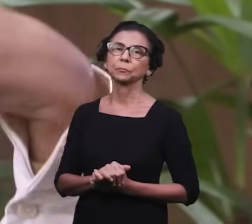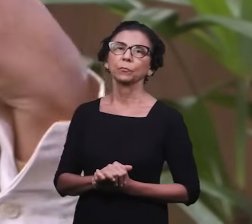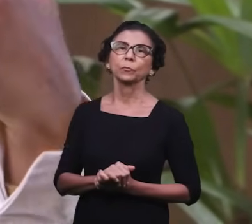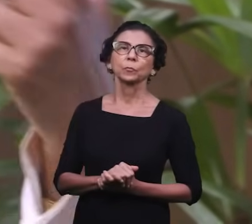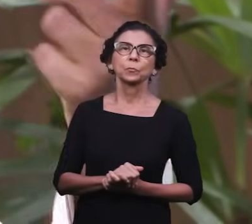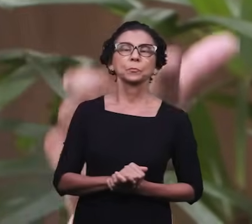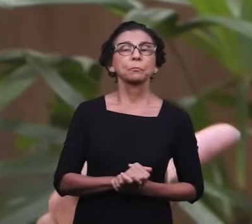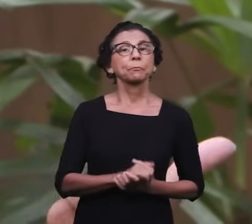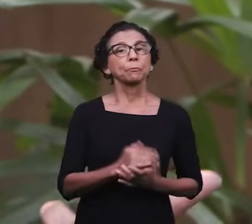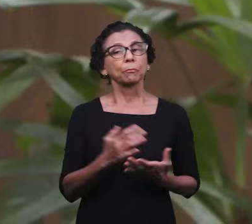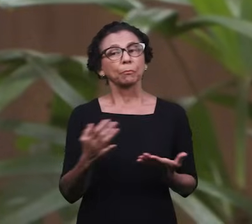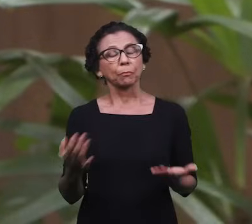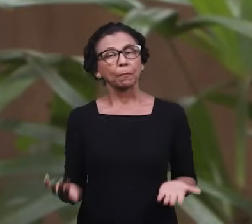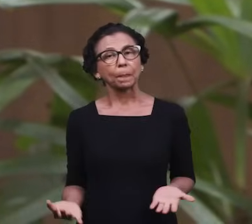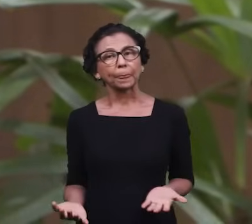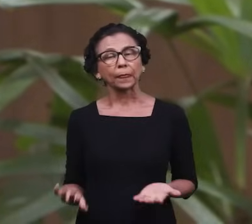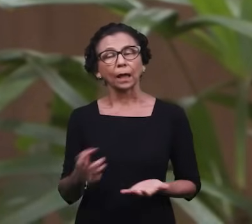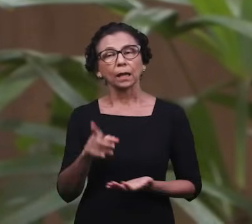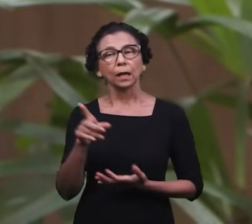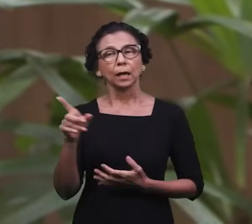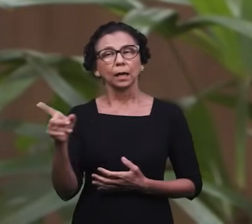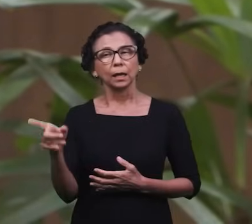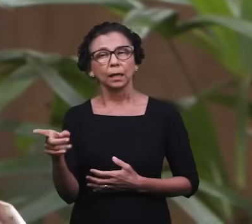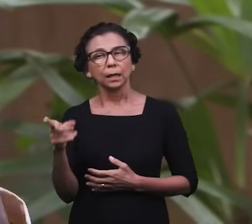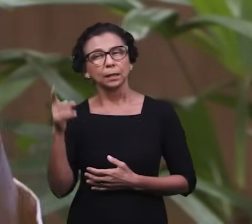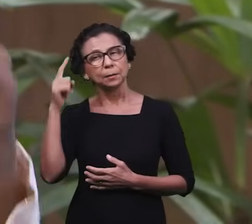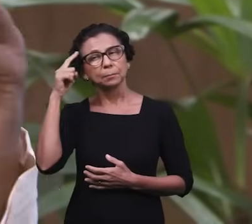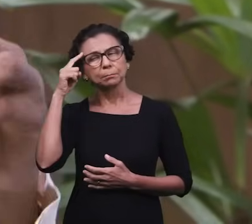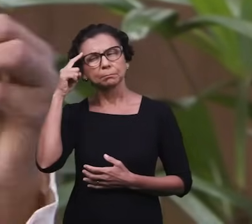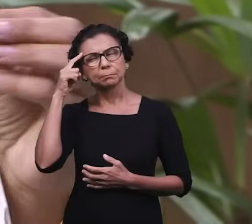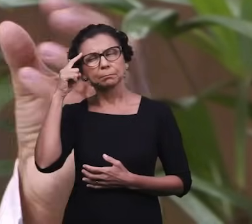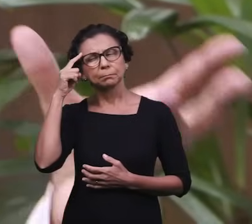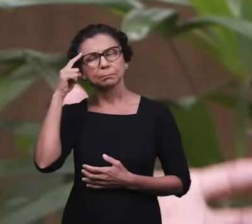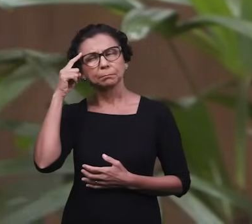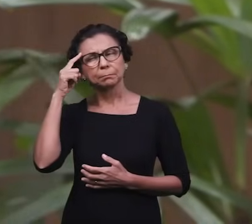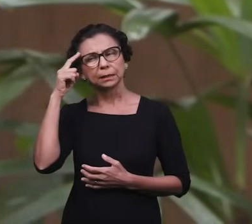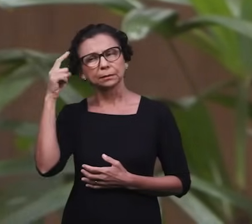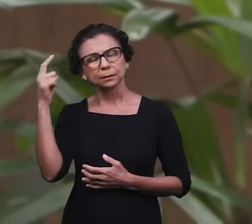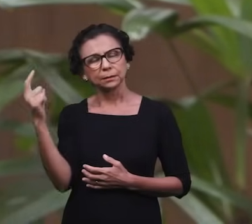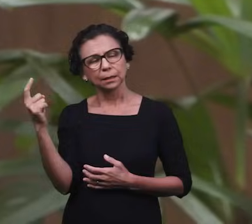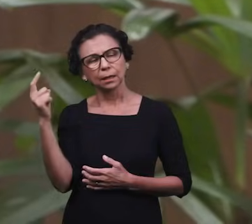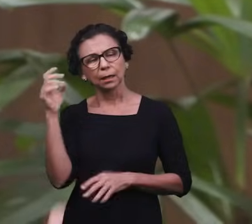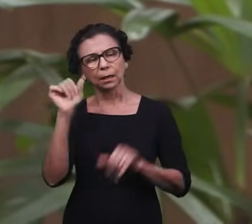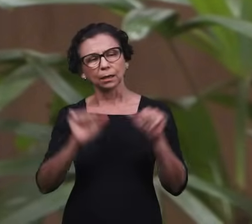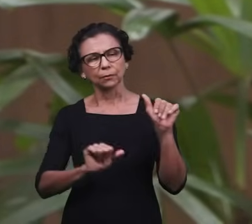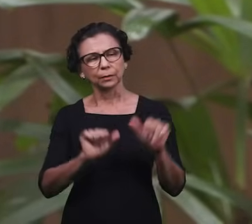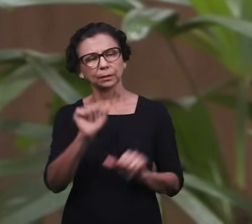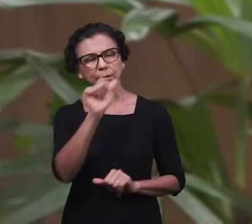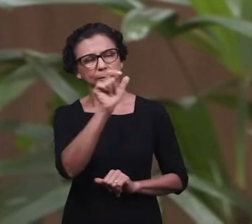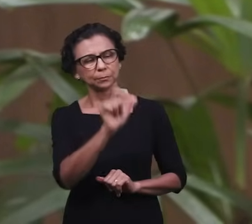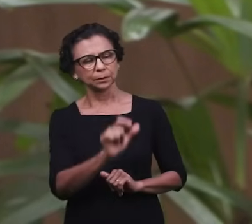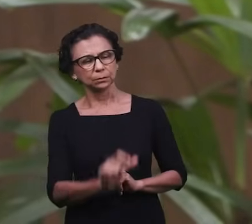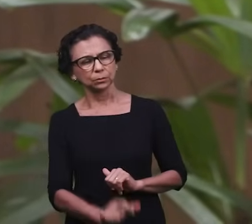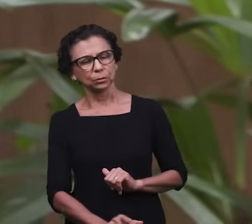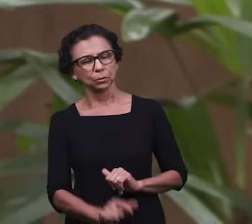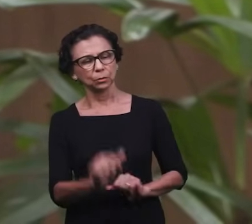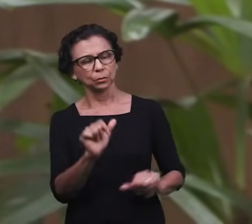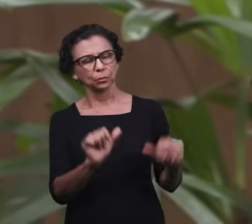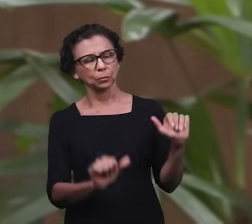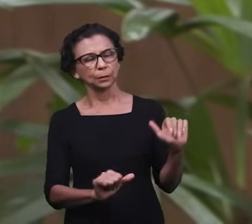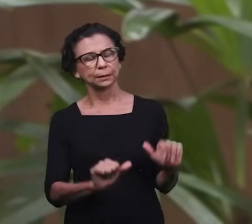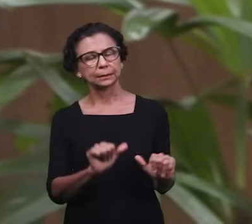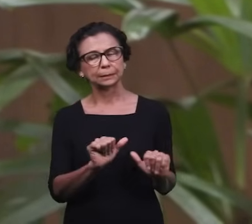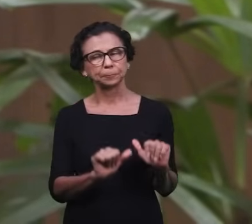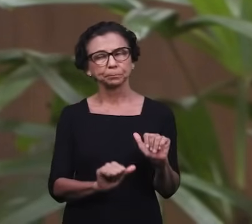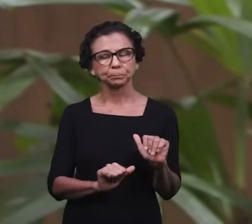falar, pensar o que o outro está pensando, ou hipotetizar sobre isso, iniciar